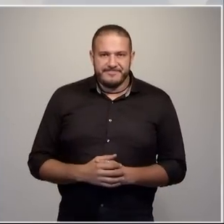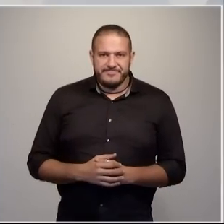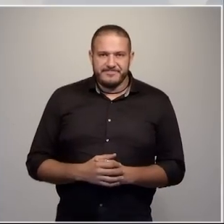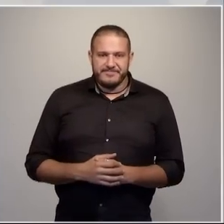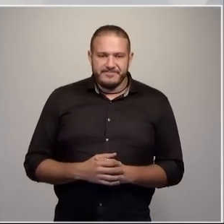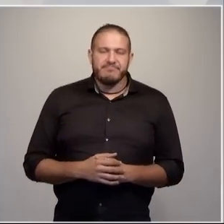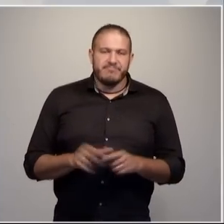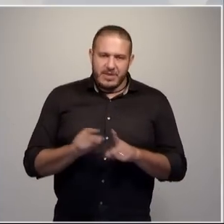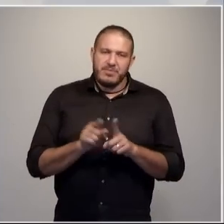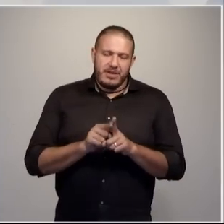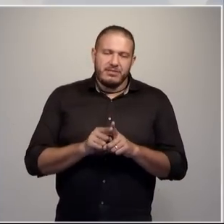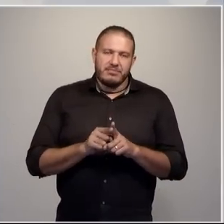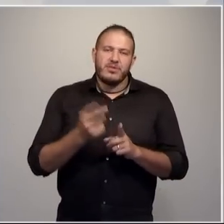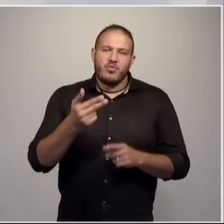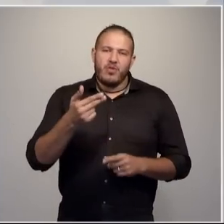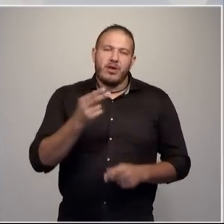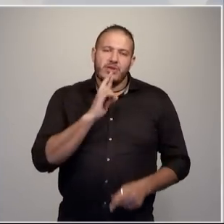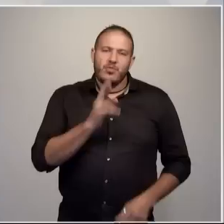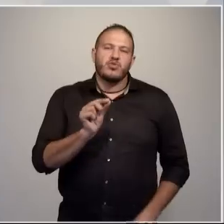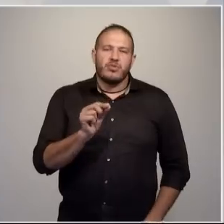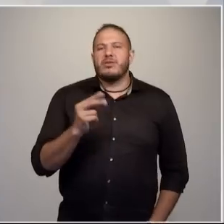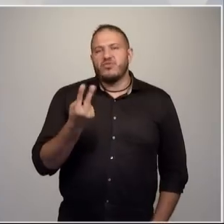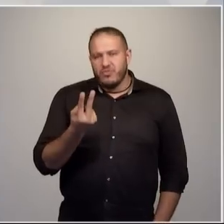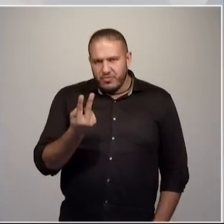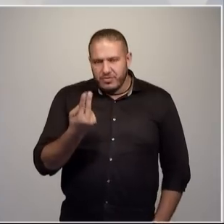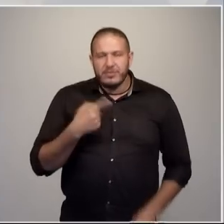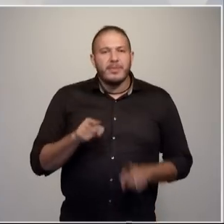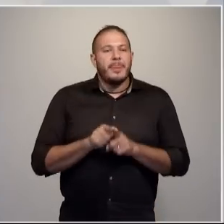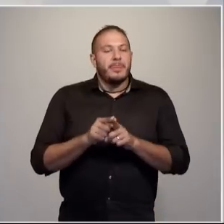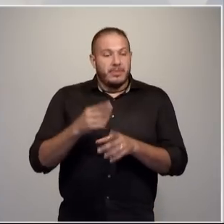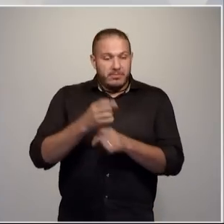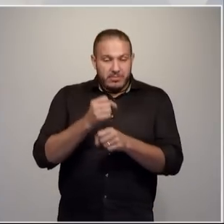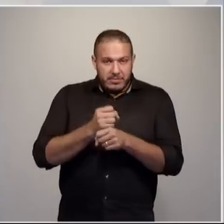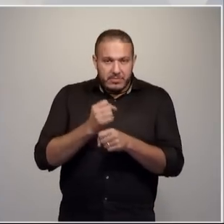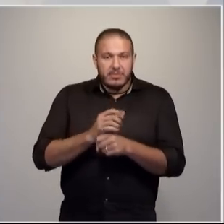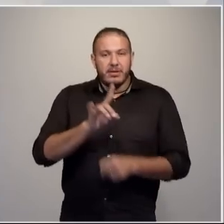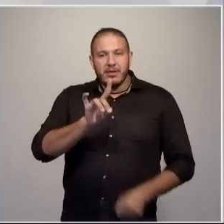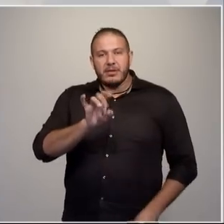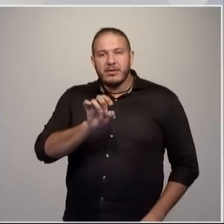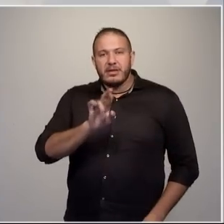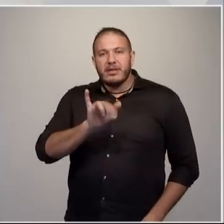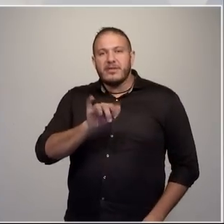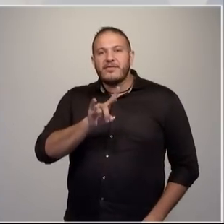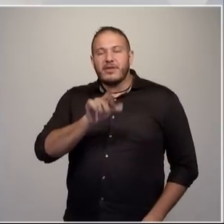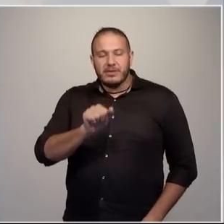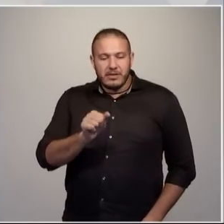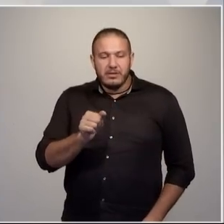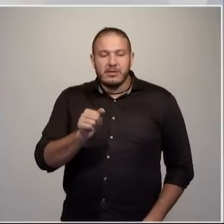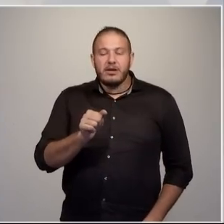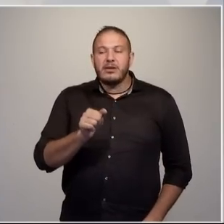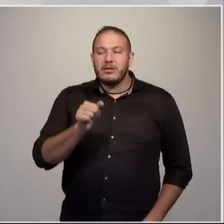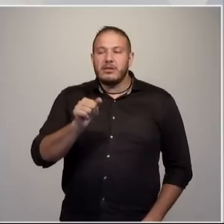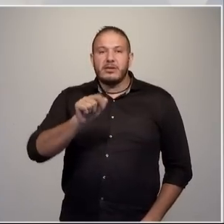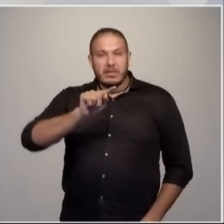Dá 2 também. Calculamos a derivada mista em x e y.